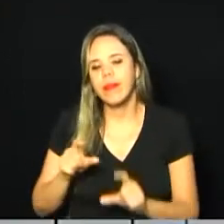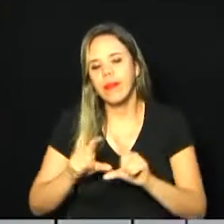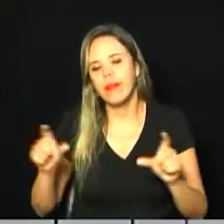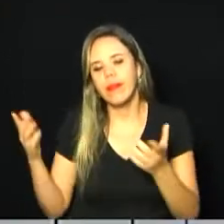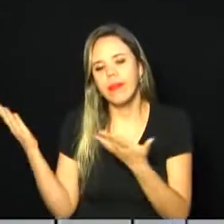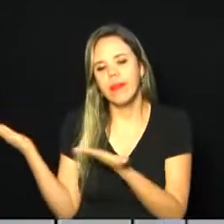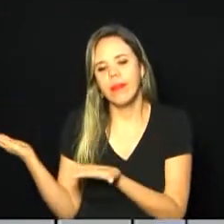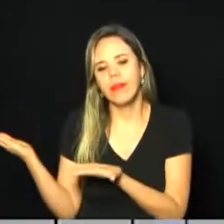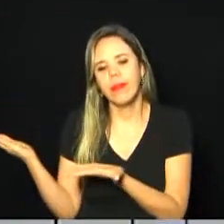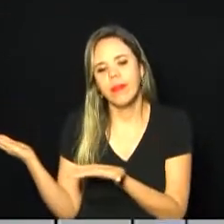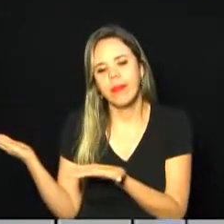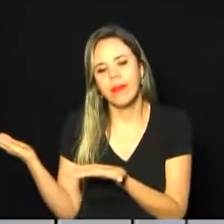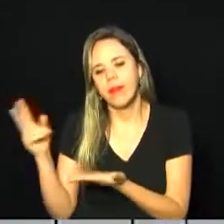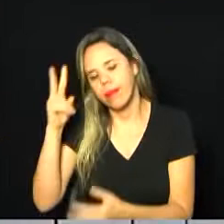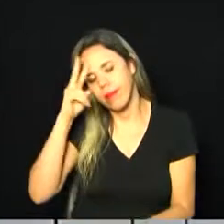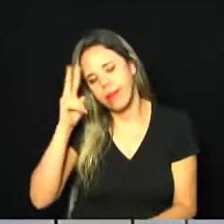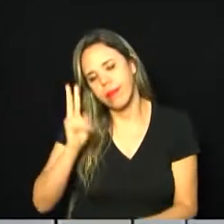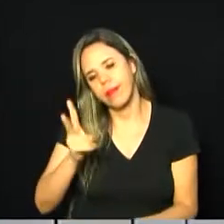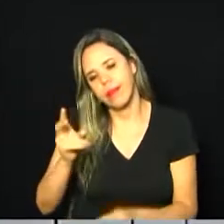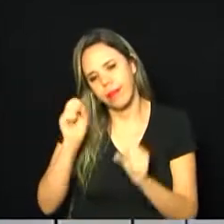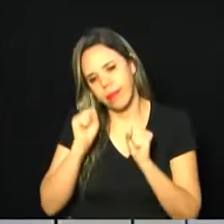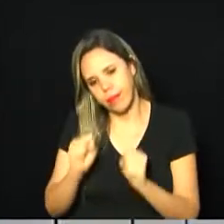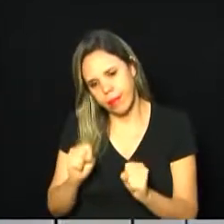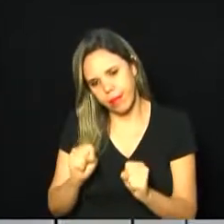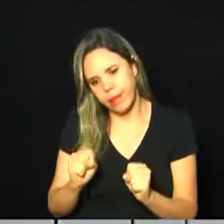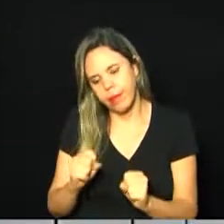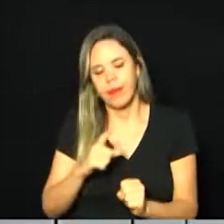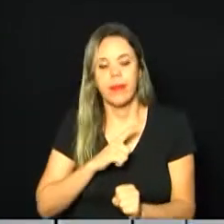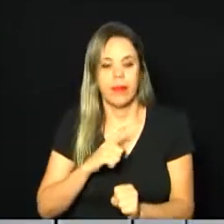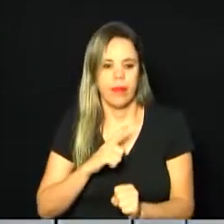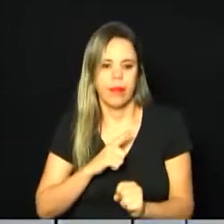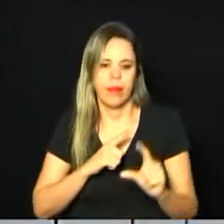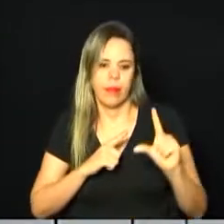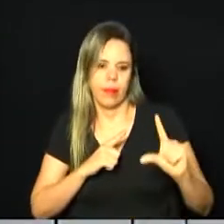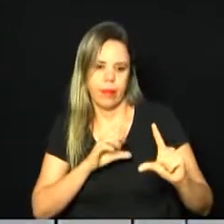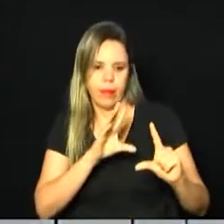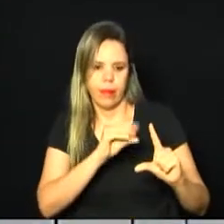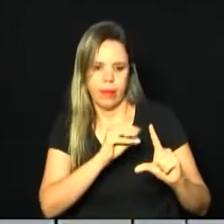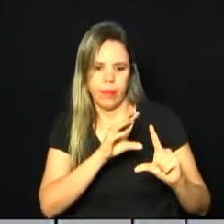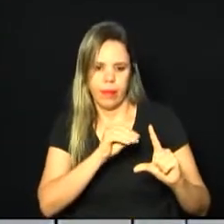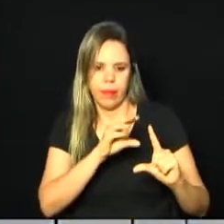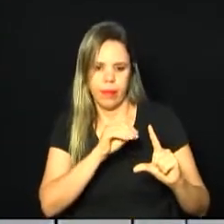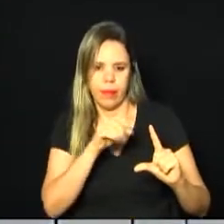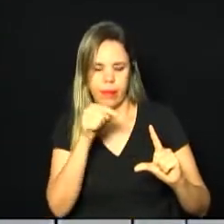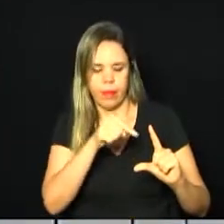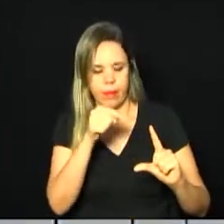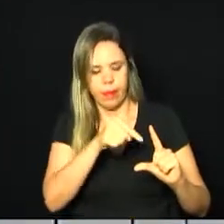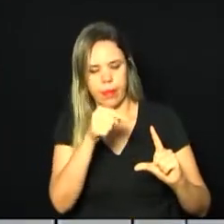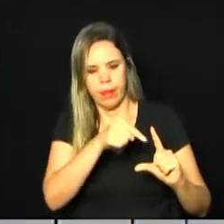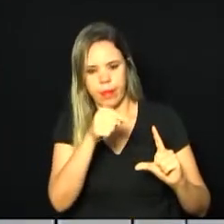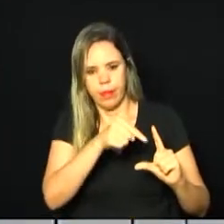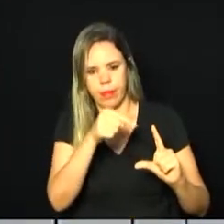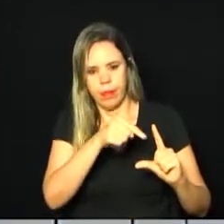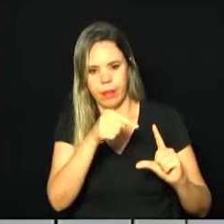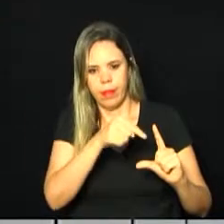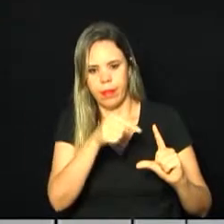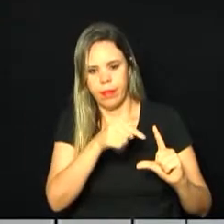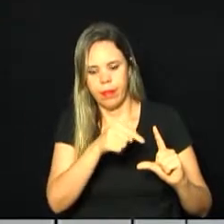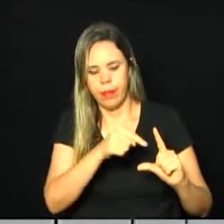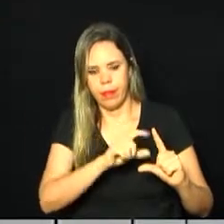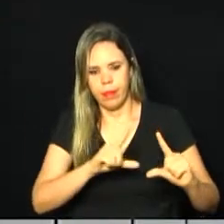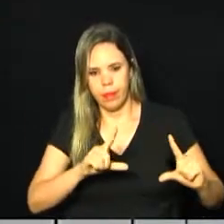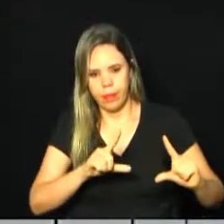aqui embaixo da sua terra lembrando sempre que você tem a opção de enviar uma mensagem através do nosso QR Code Olha só